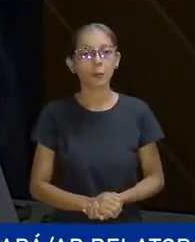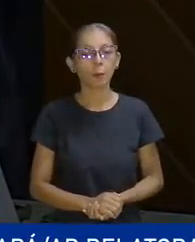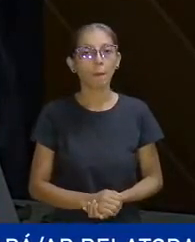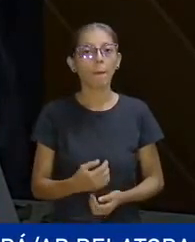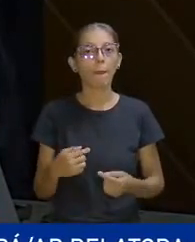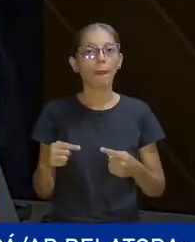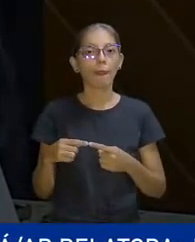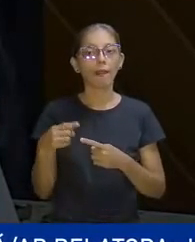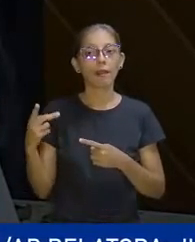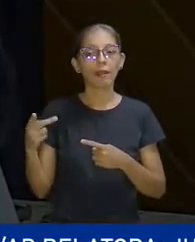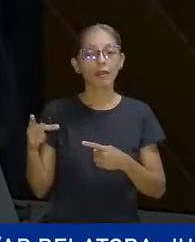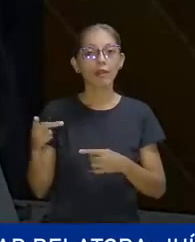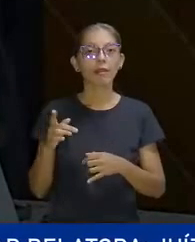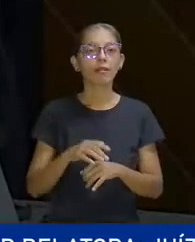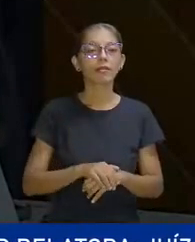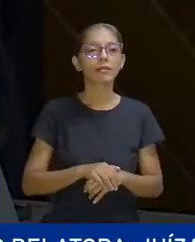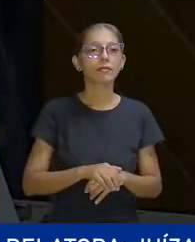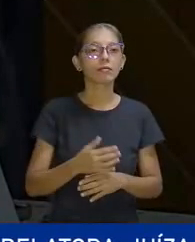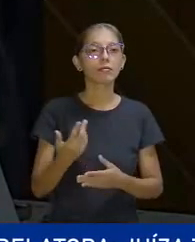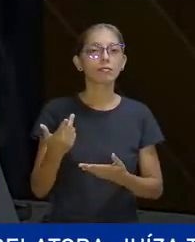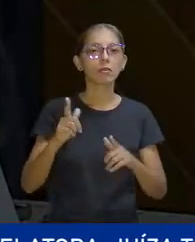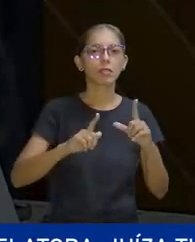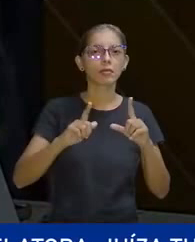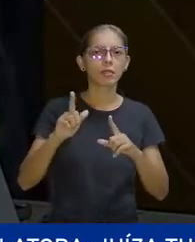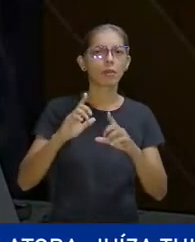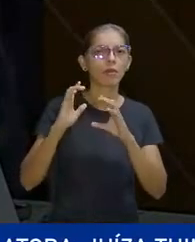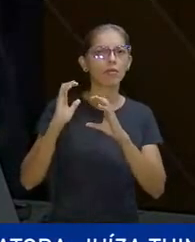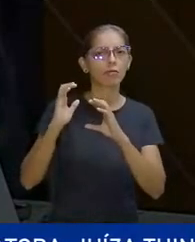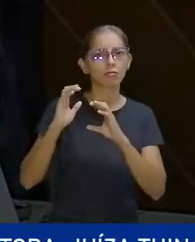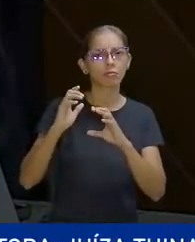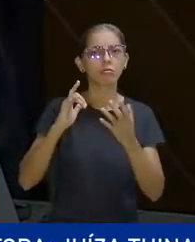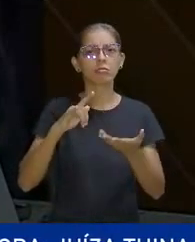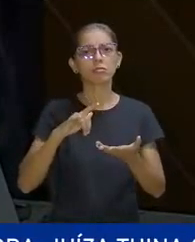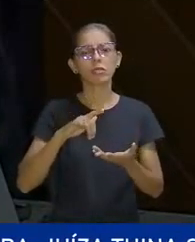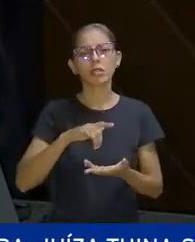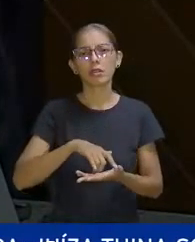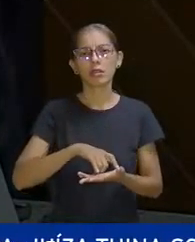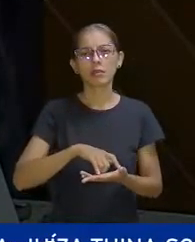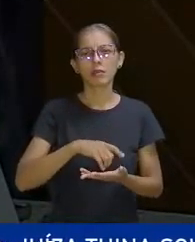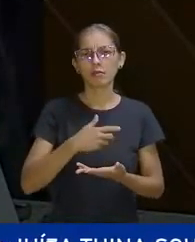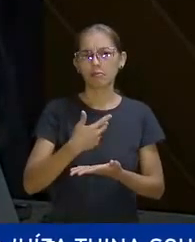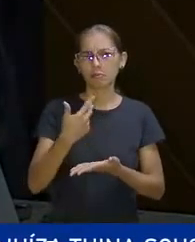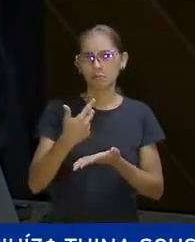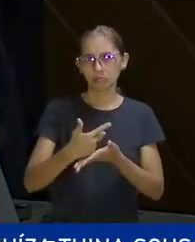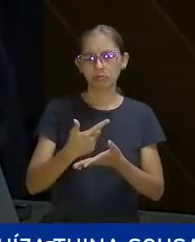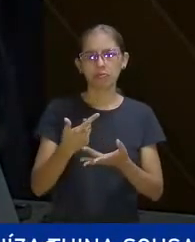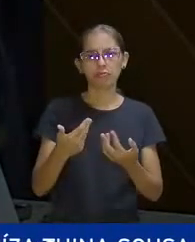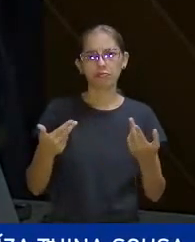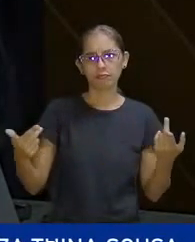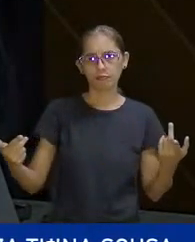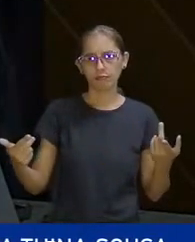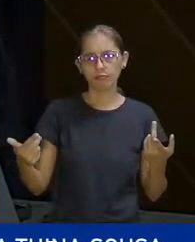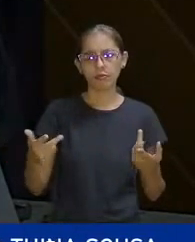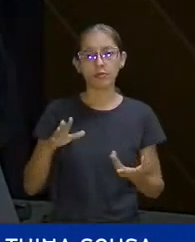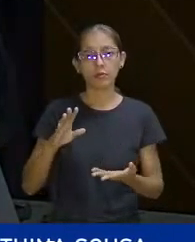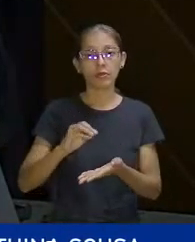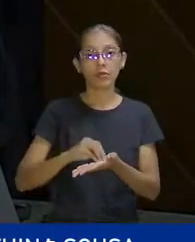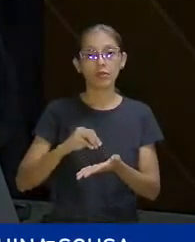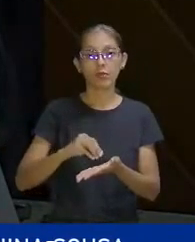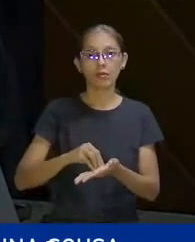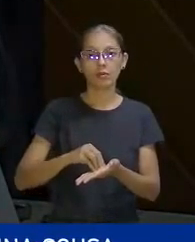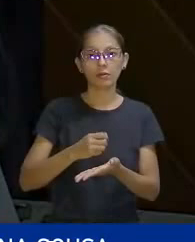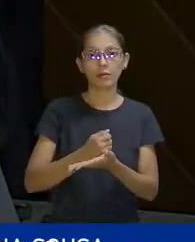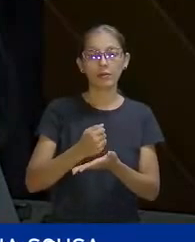de Campanha deve ser feito por meio de documento fiscal idôneo ou por qualquer outro meio idôneo de prova, nos termos do artigo